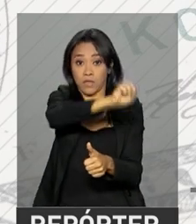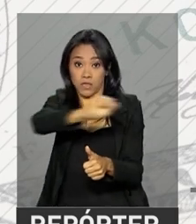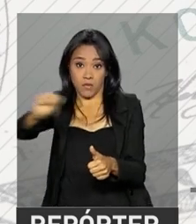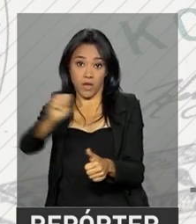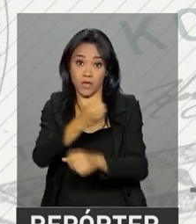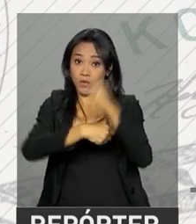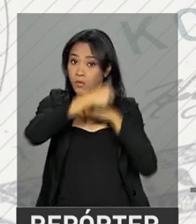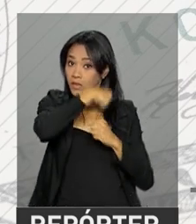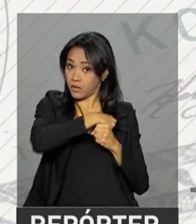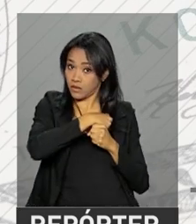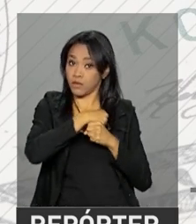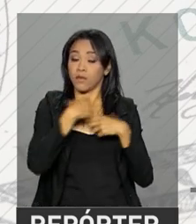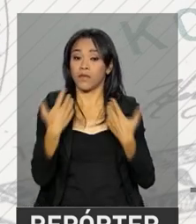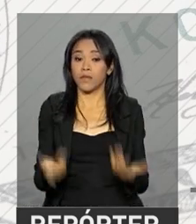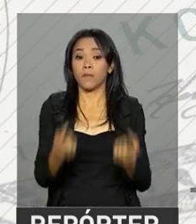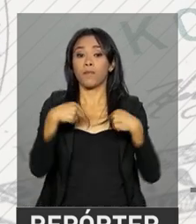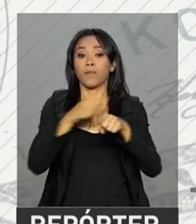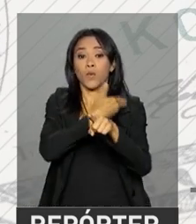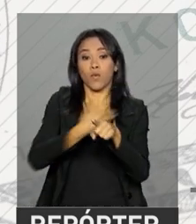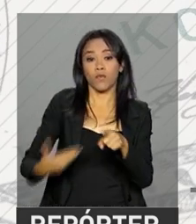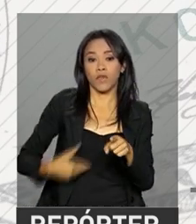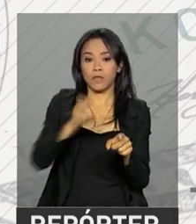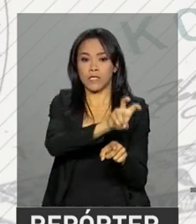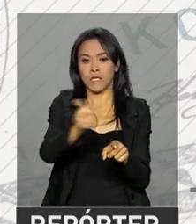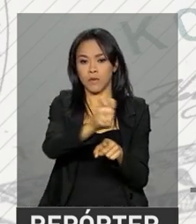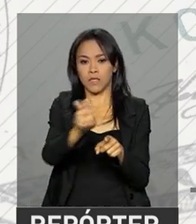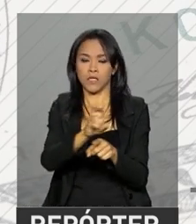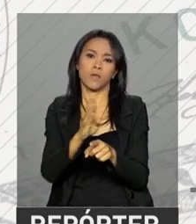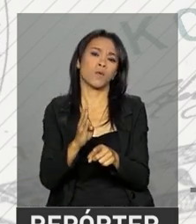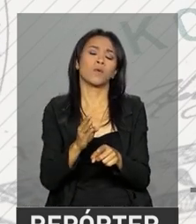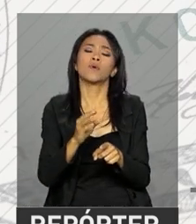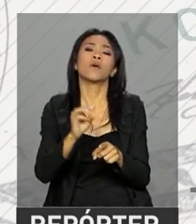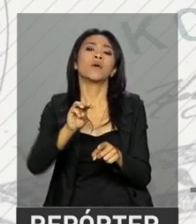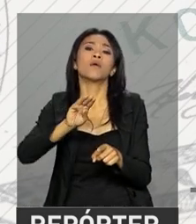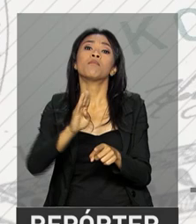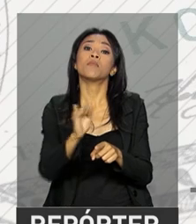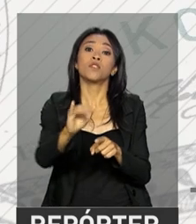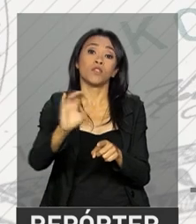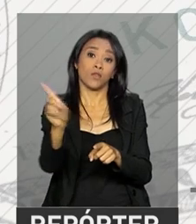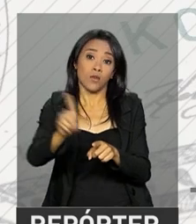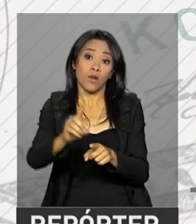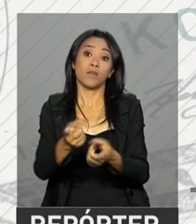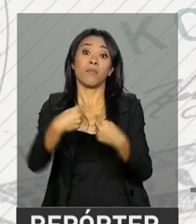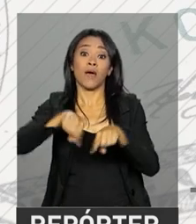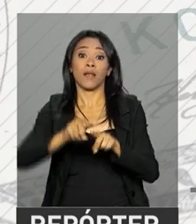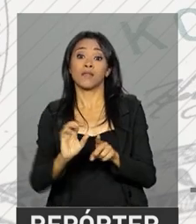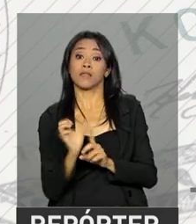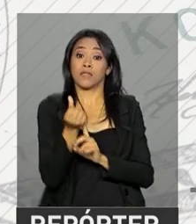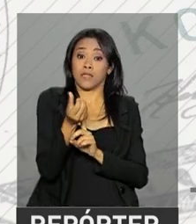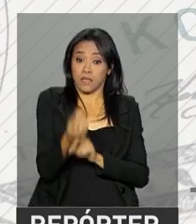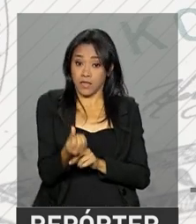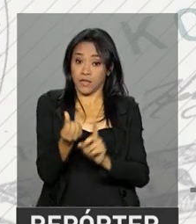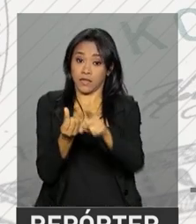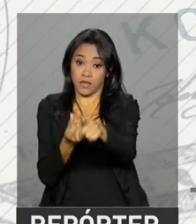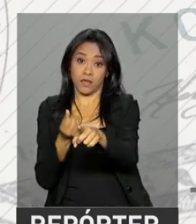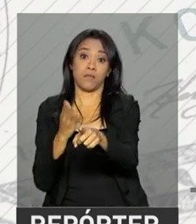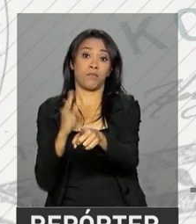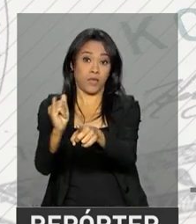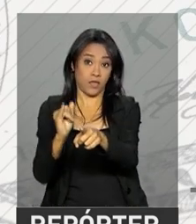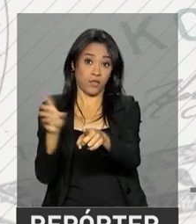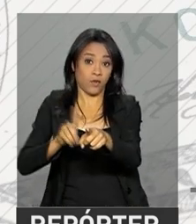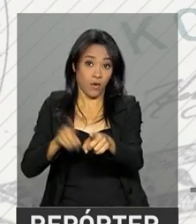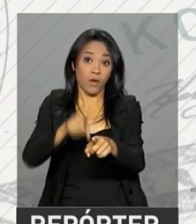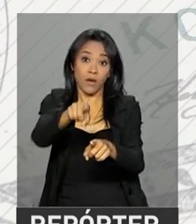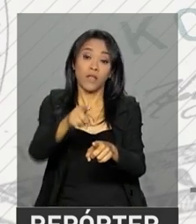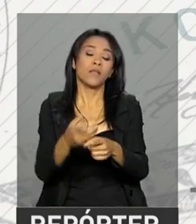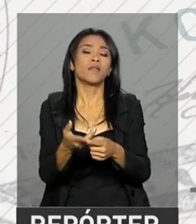passado e o governo elevou de 55 Bilhões de Dólares para mais de 60 Bilhões de Dólares a estimativa de superavit da